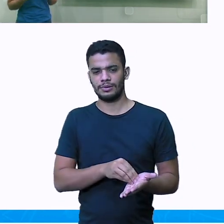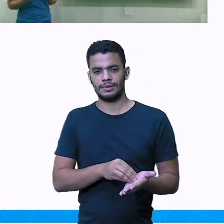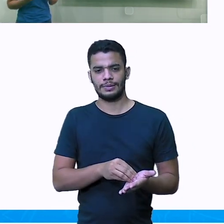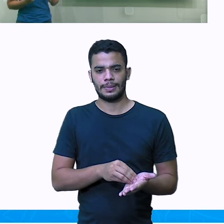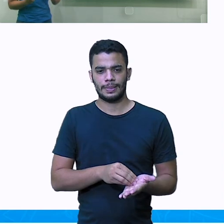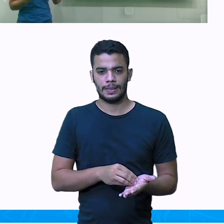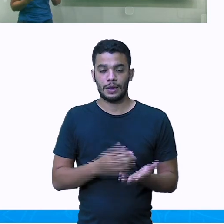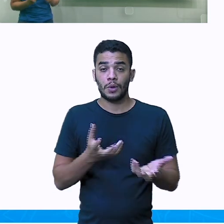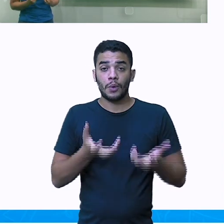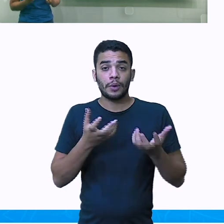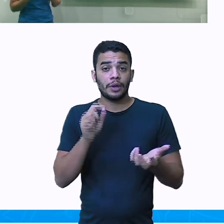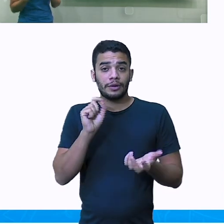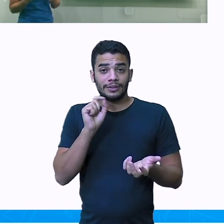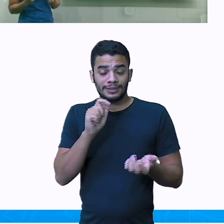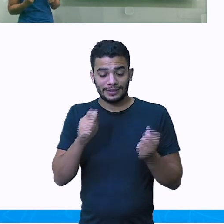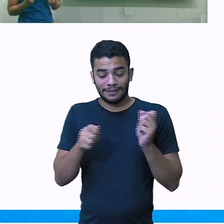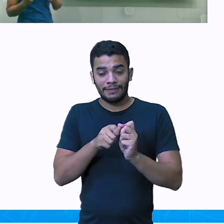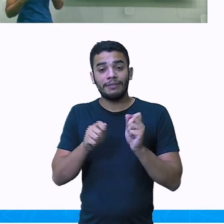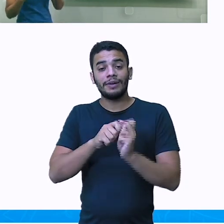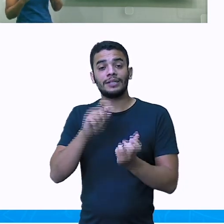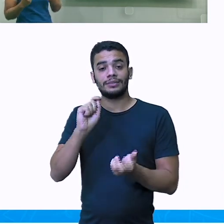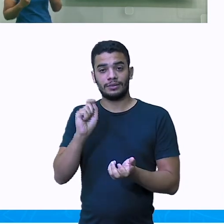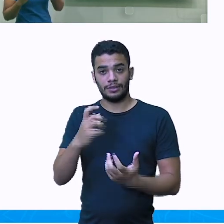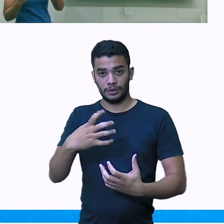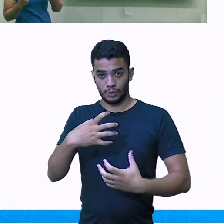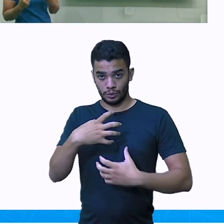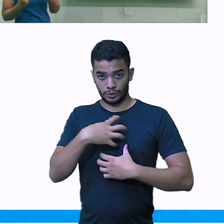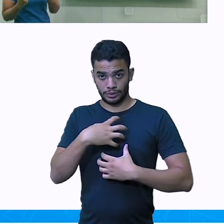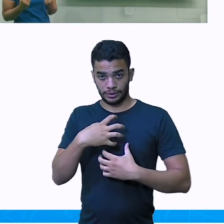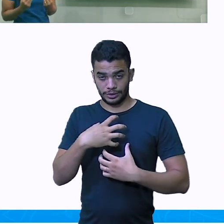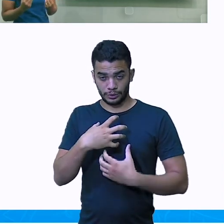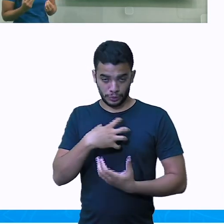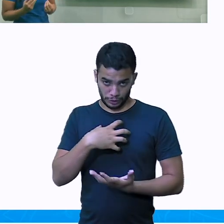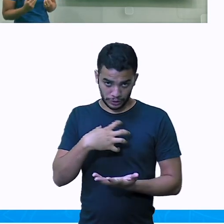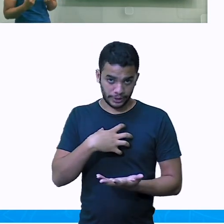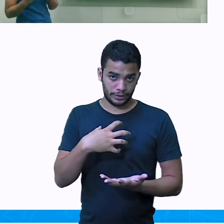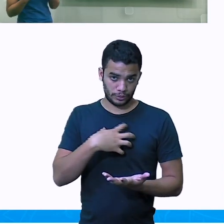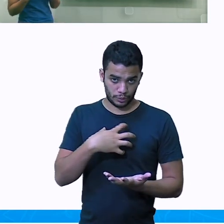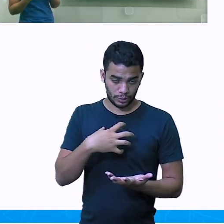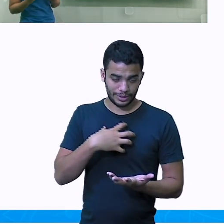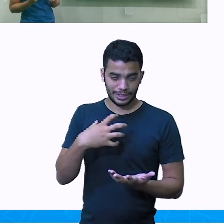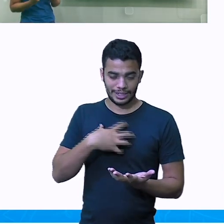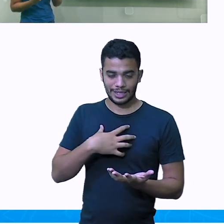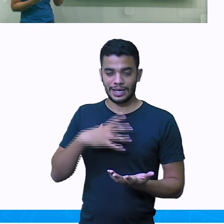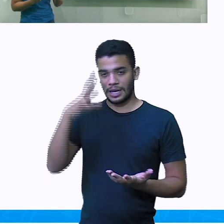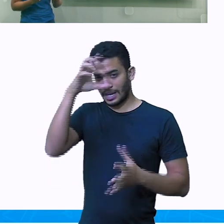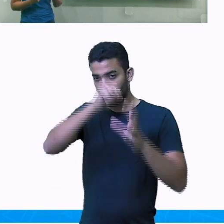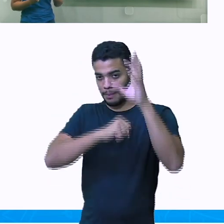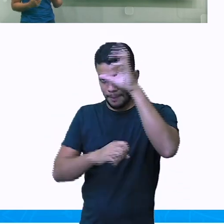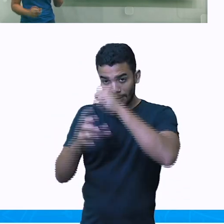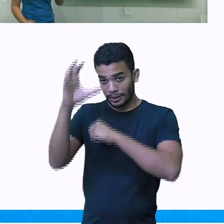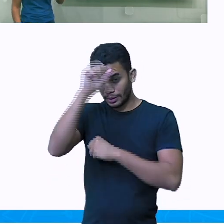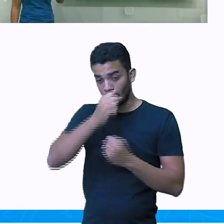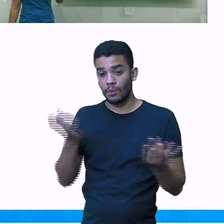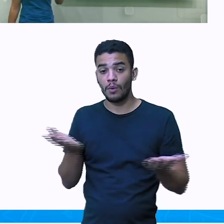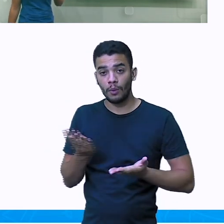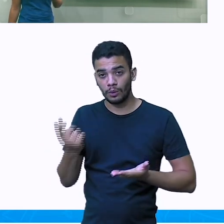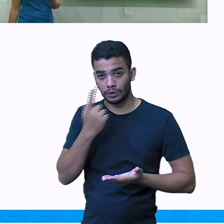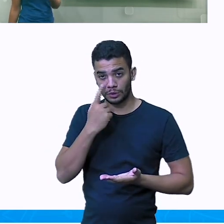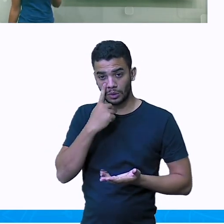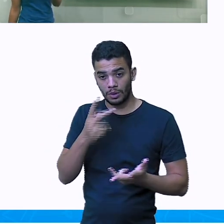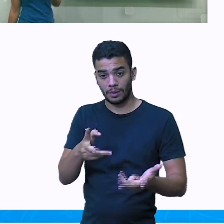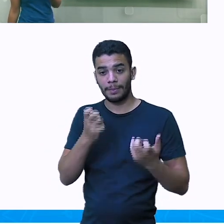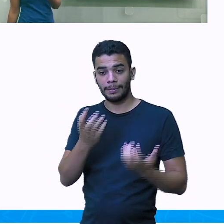Eu quero que você obedeça a carta no quesito de cabeçalho, que você coloque